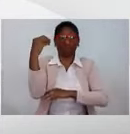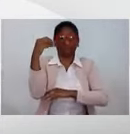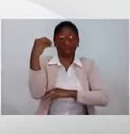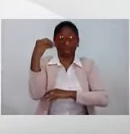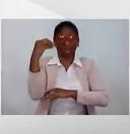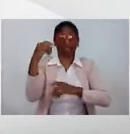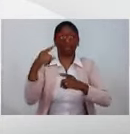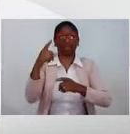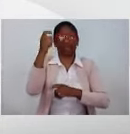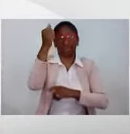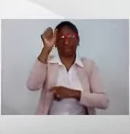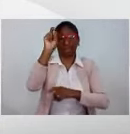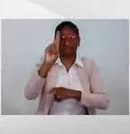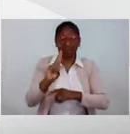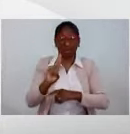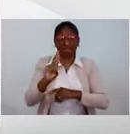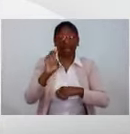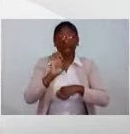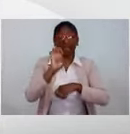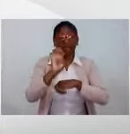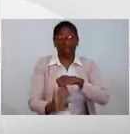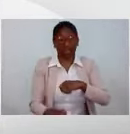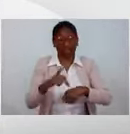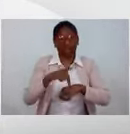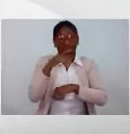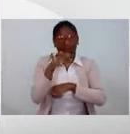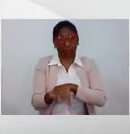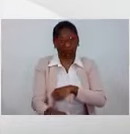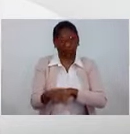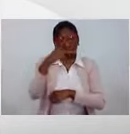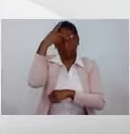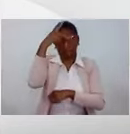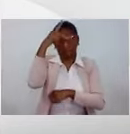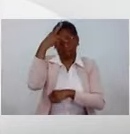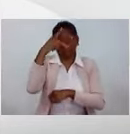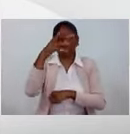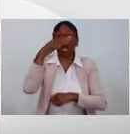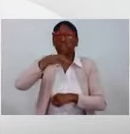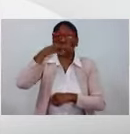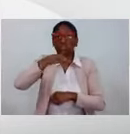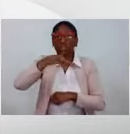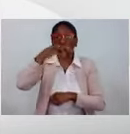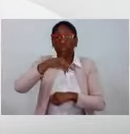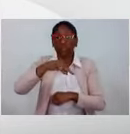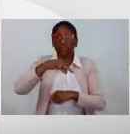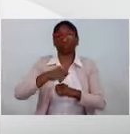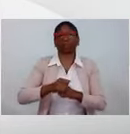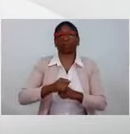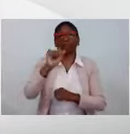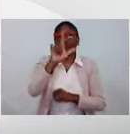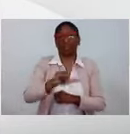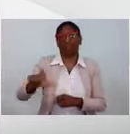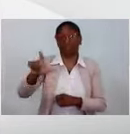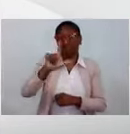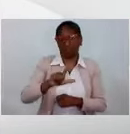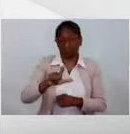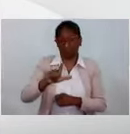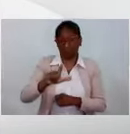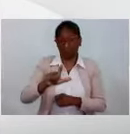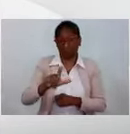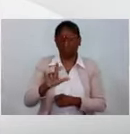Santa Rosa, Erechim, Passo Fundo, Pelotas, Caxias do Sul e Lajeado.